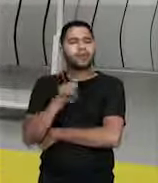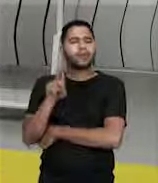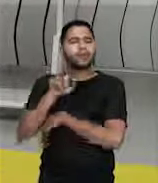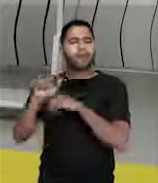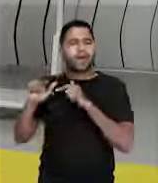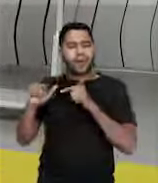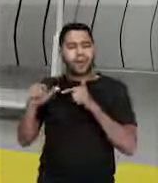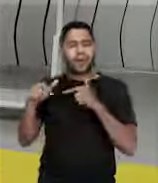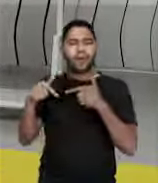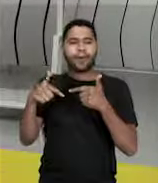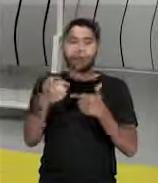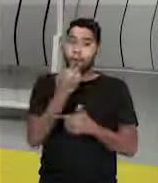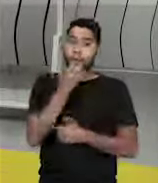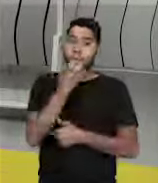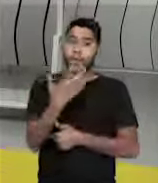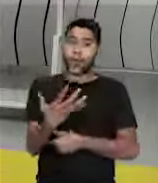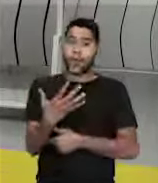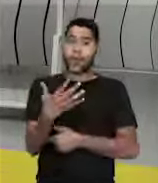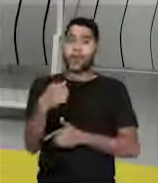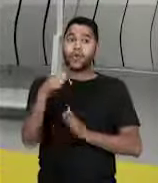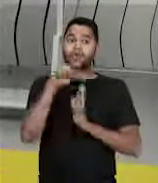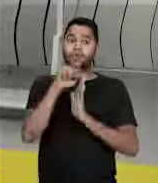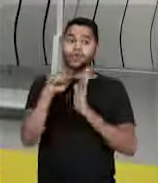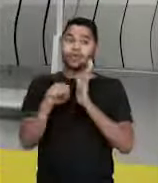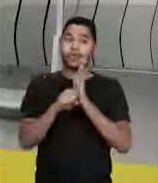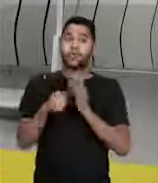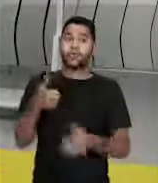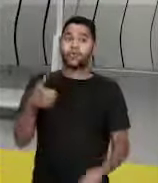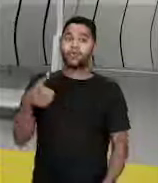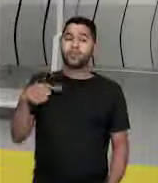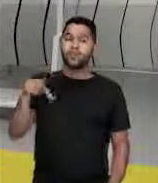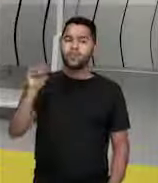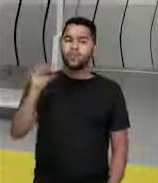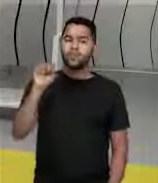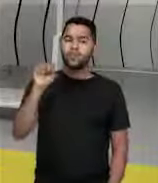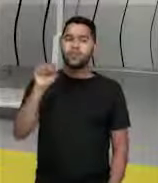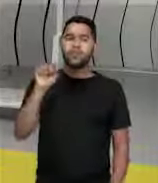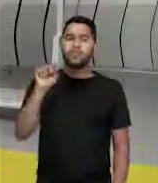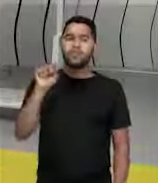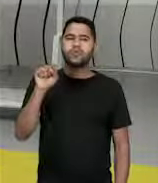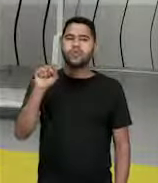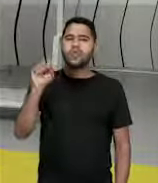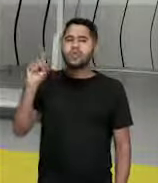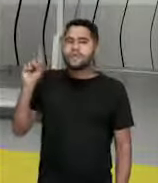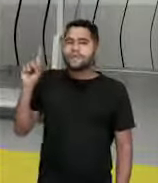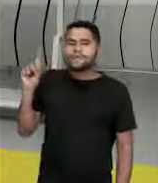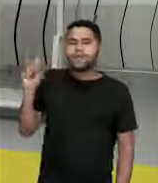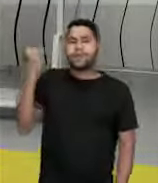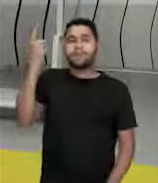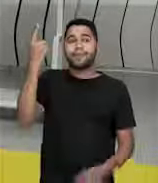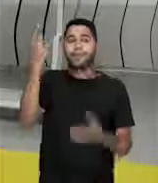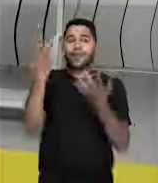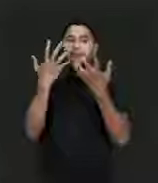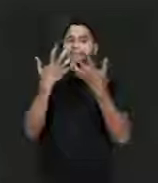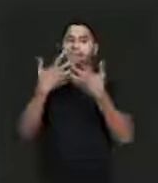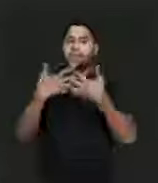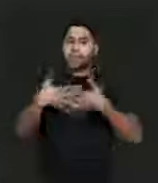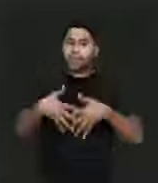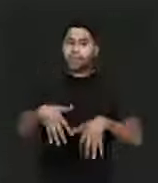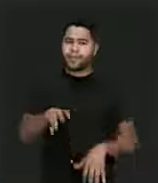trabalho útil. E lá no século XVIII, então, uma das primeiras máquinas térmicas que